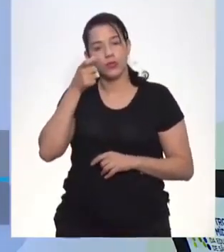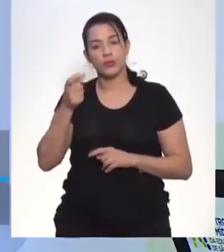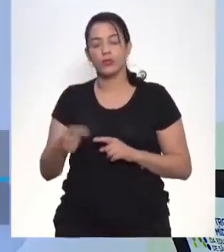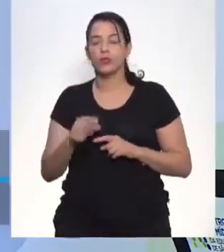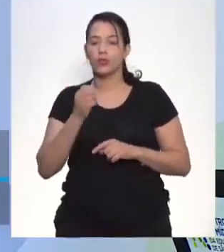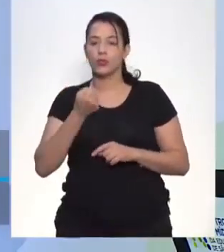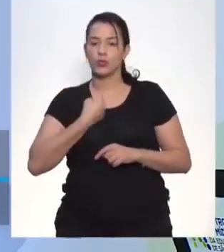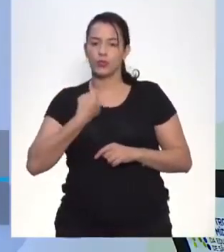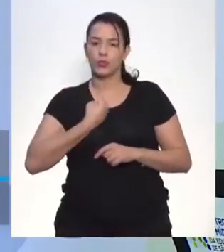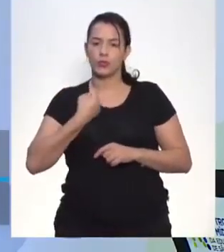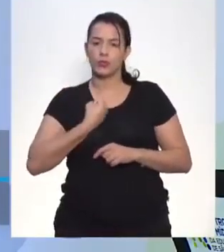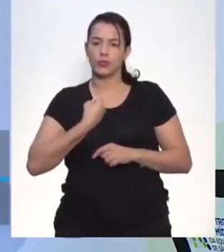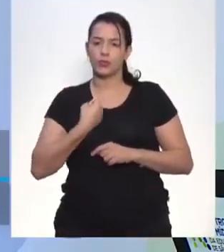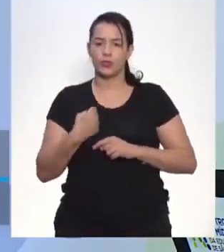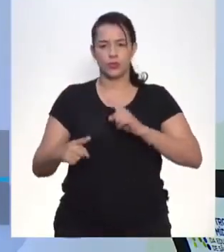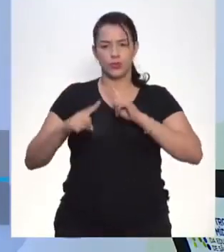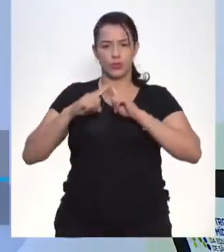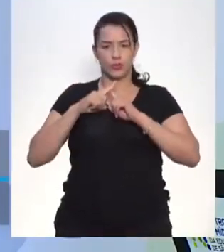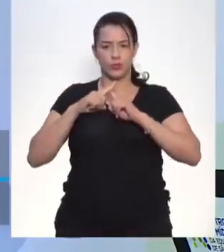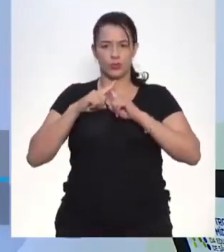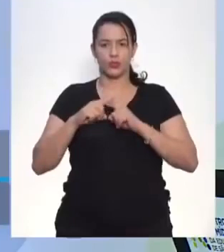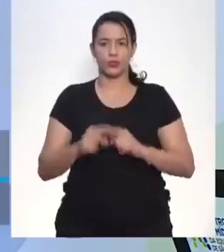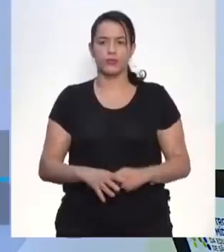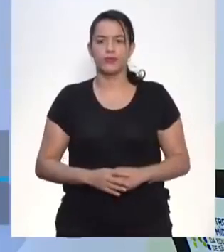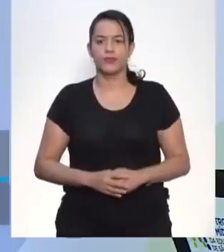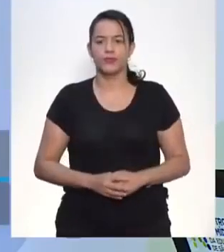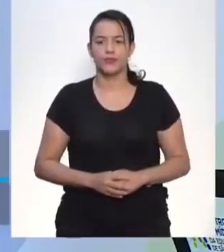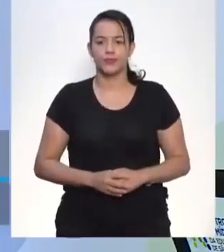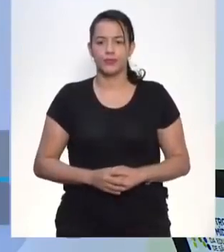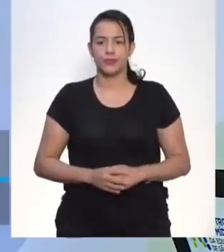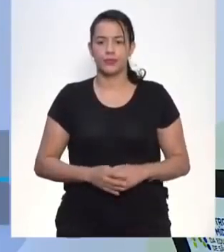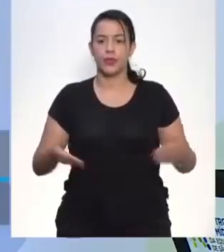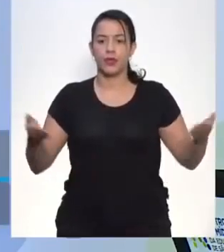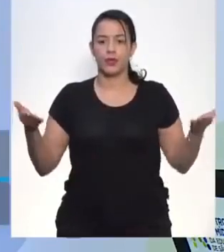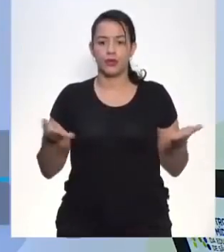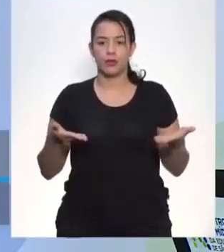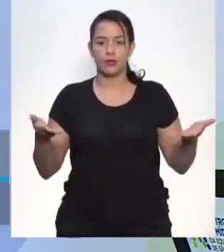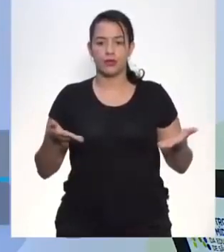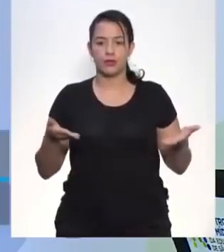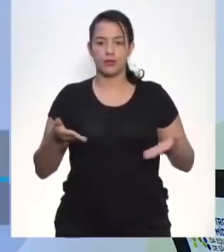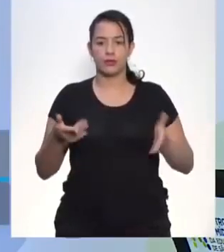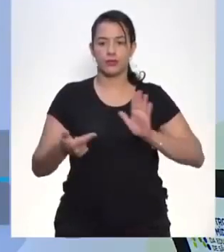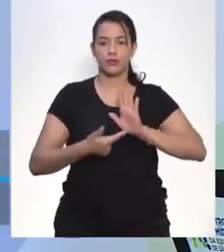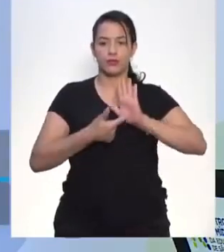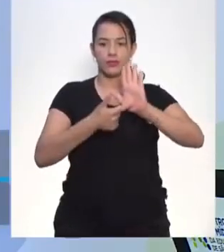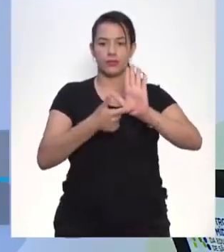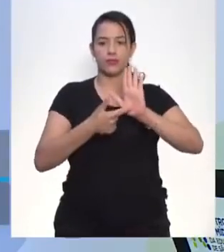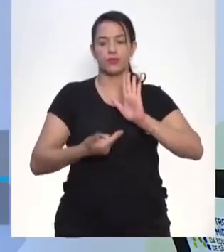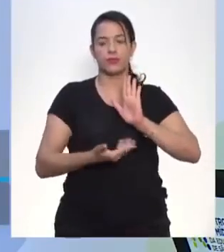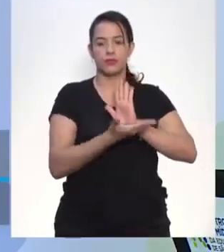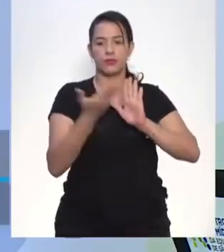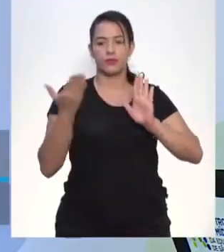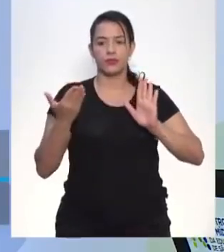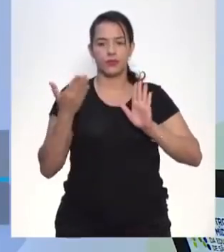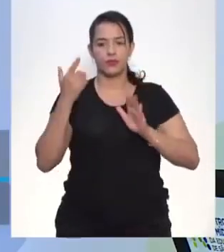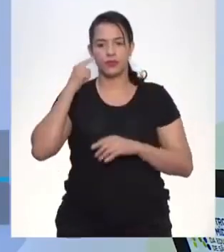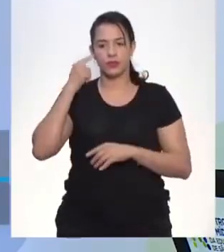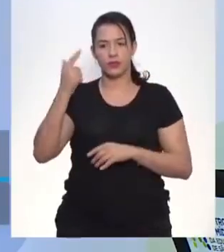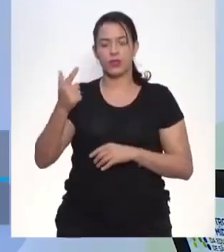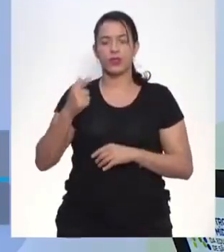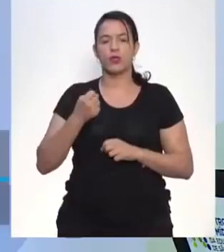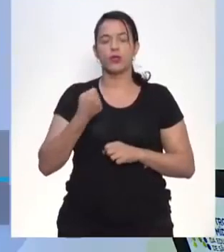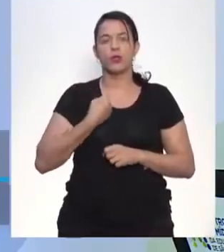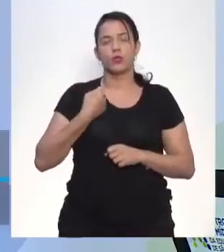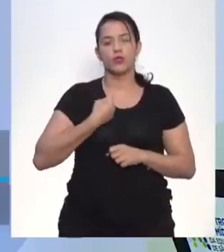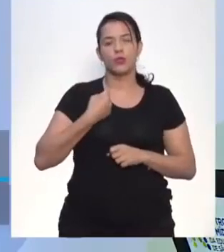Então, eu vou olhar essa ideia. Eu vou colocar para vocês a ideia da resolução da seguinte forma. A